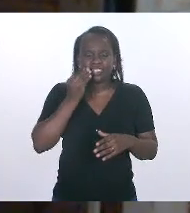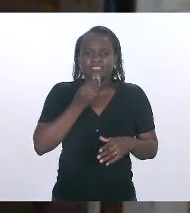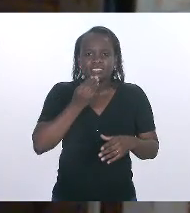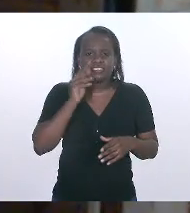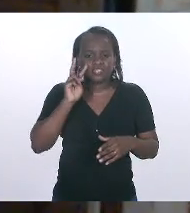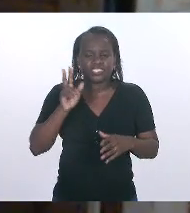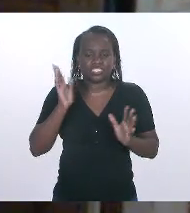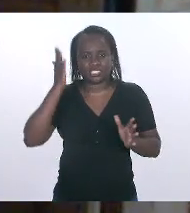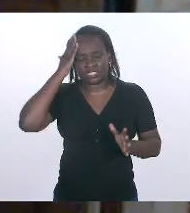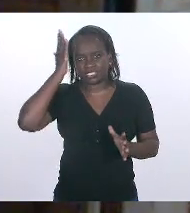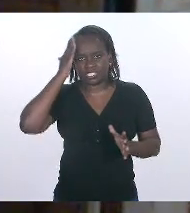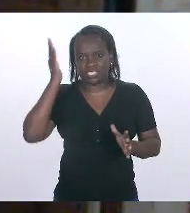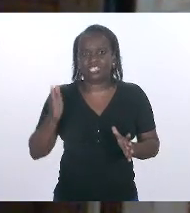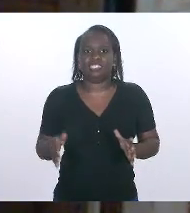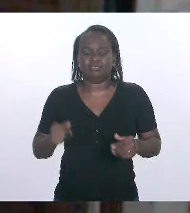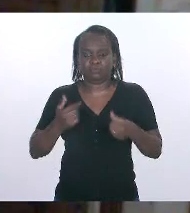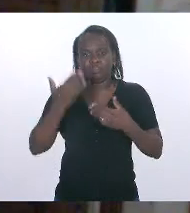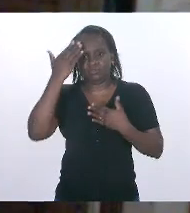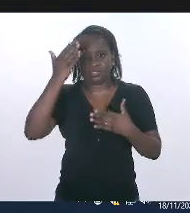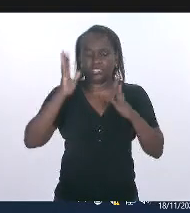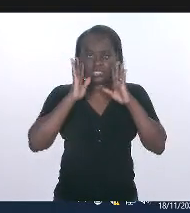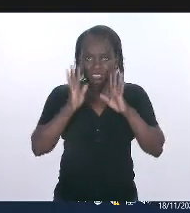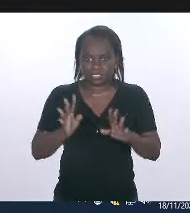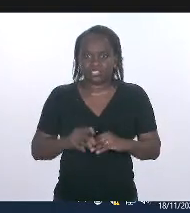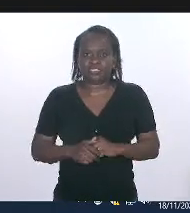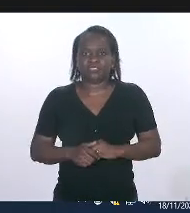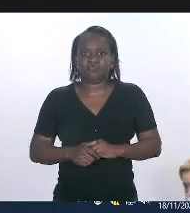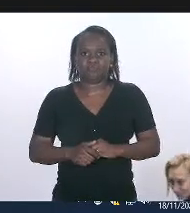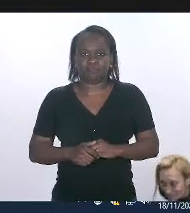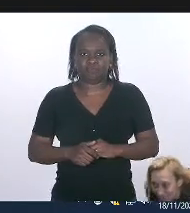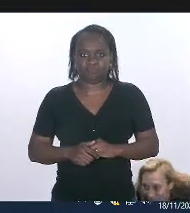Muito obrigado pela atenção.